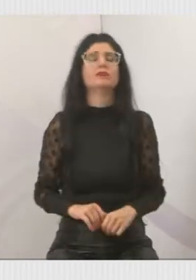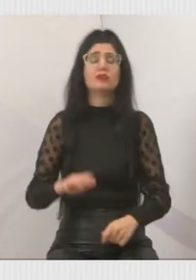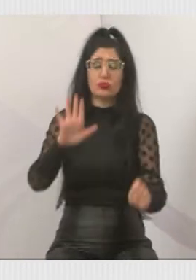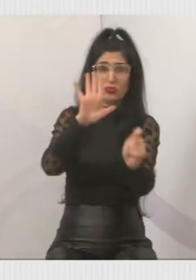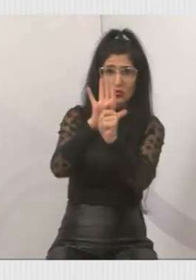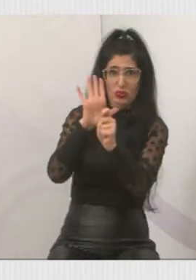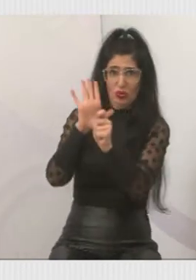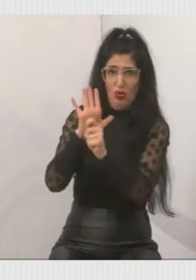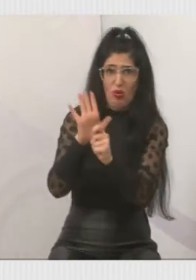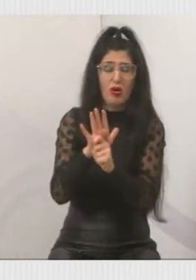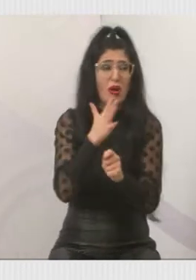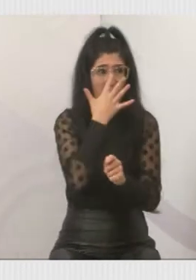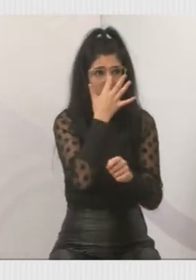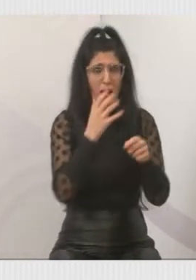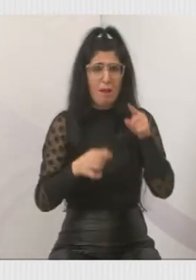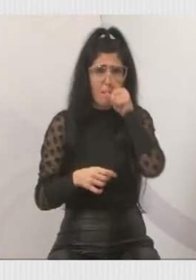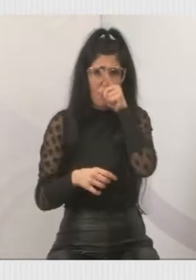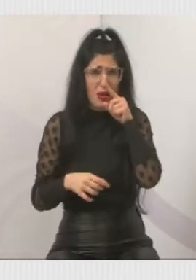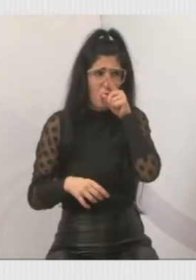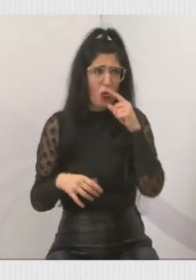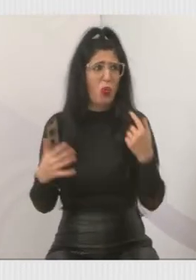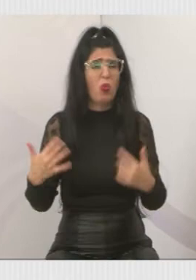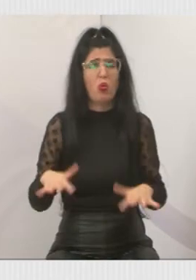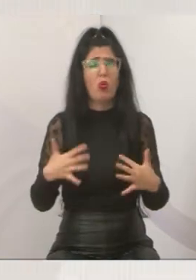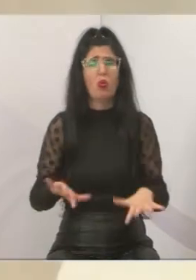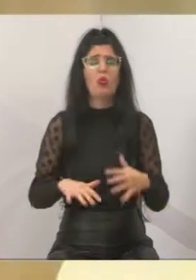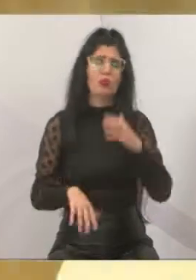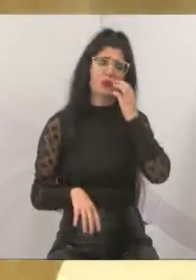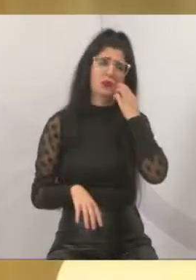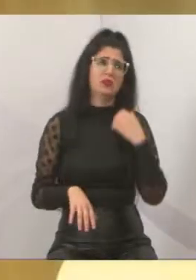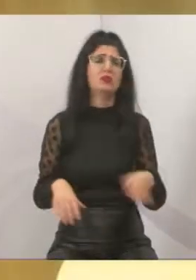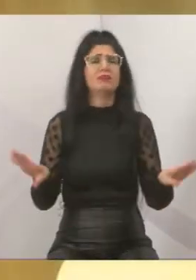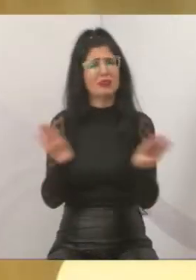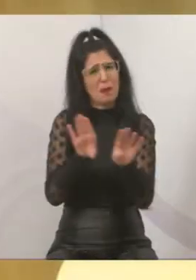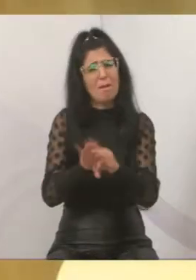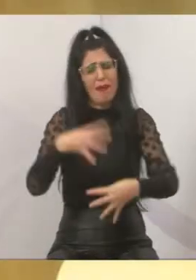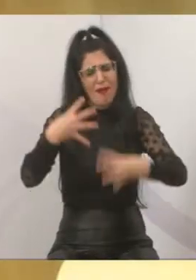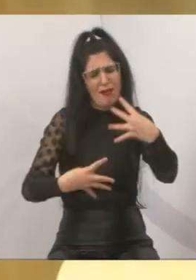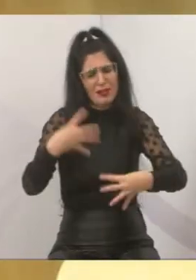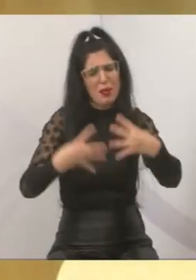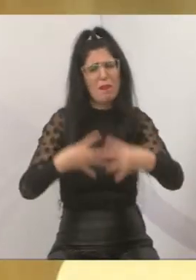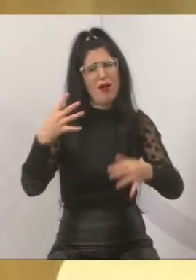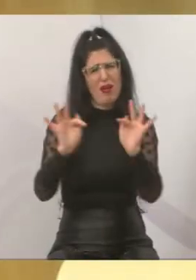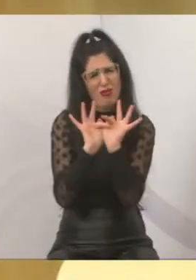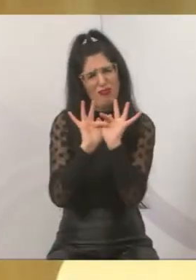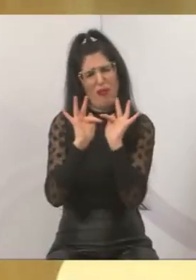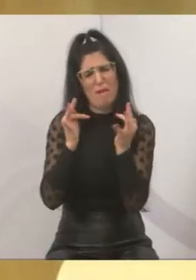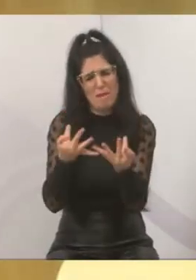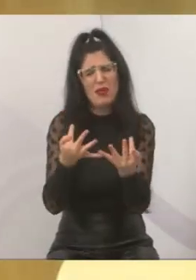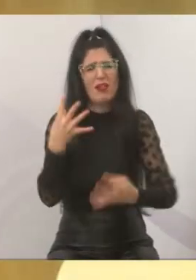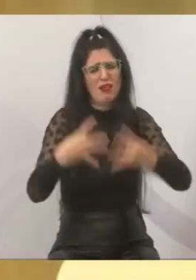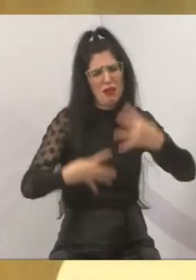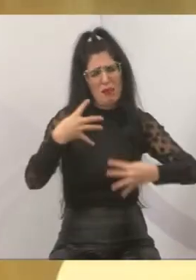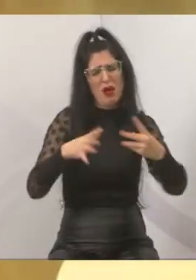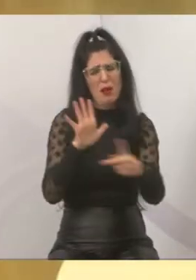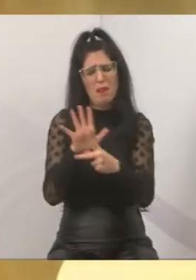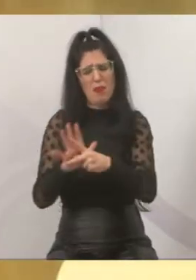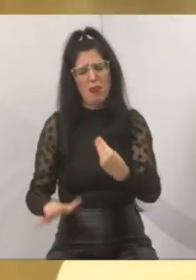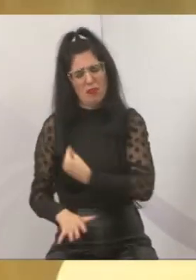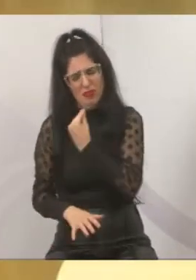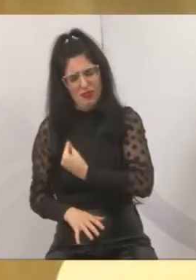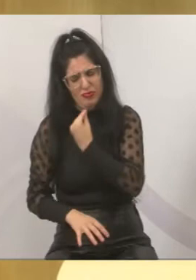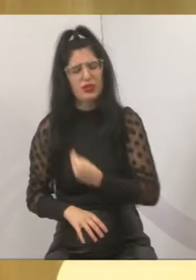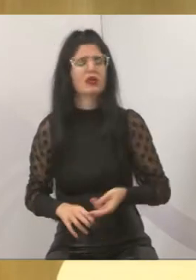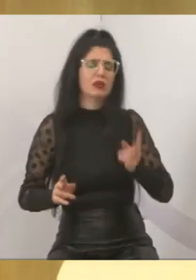droga, causa aí no meio do seio familiar das pessoas. Então a gente vai estar sempre aqui defendendo as